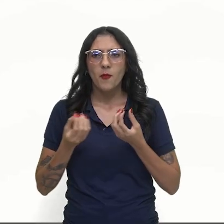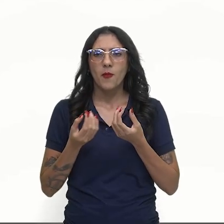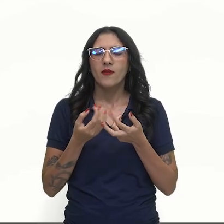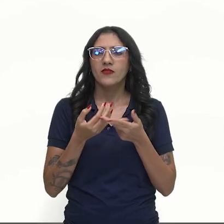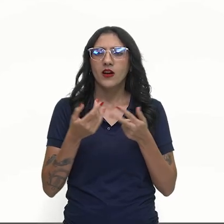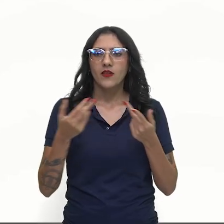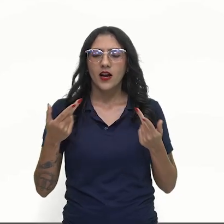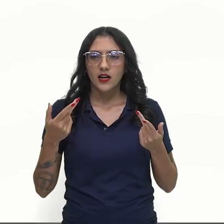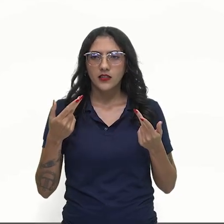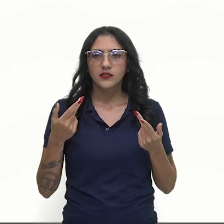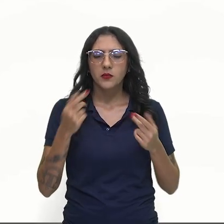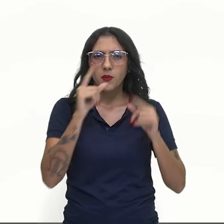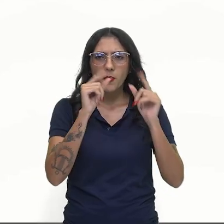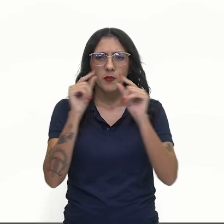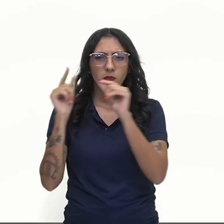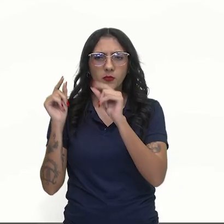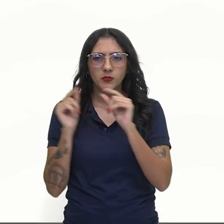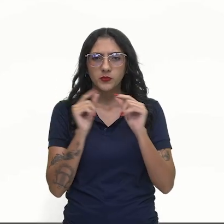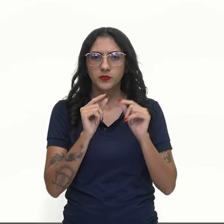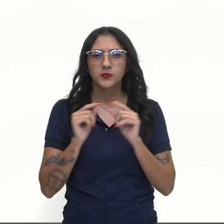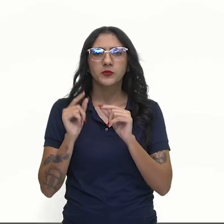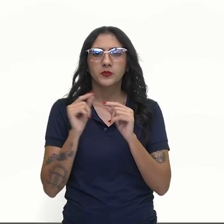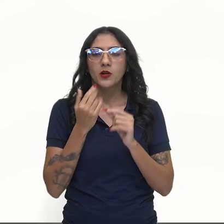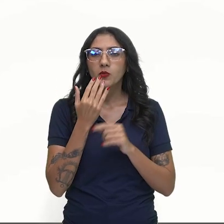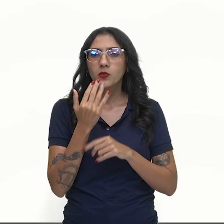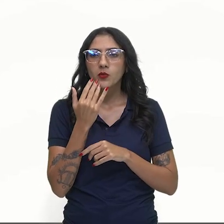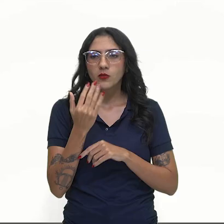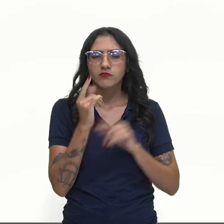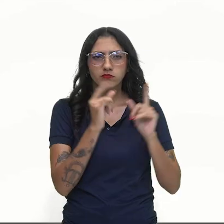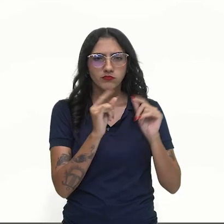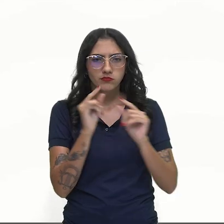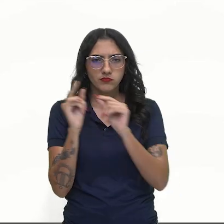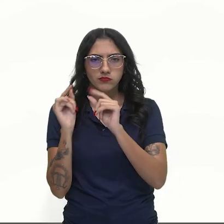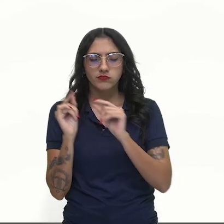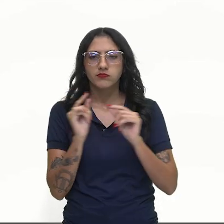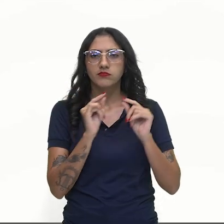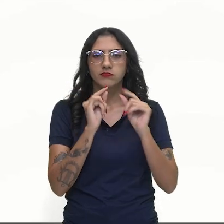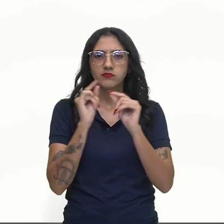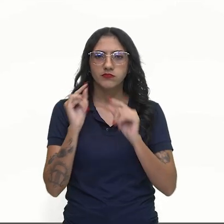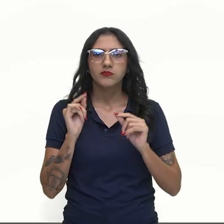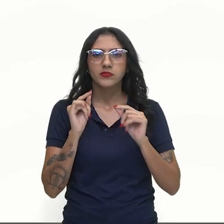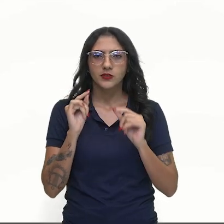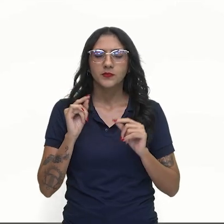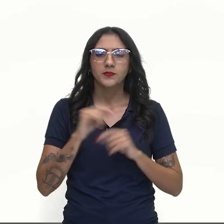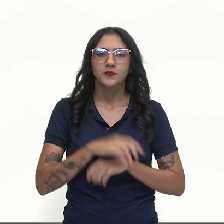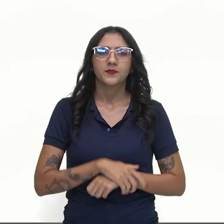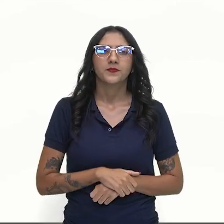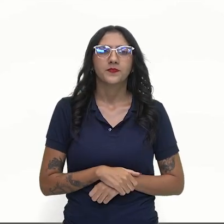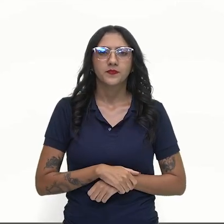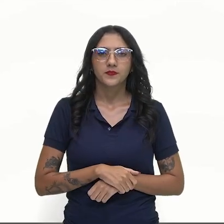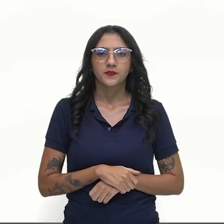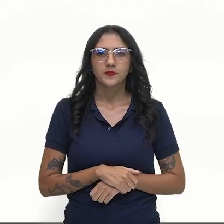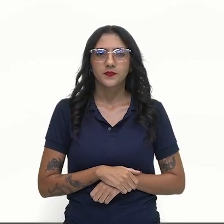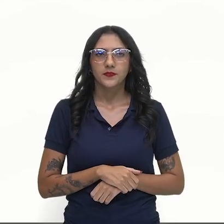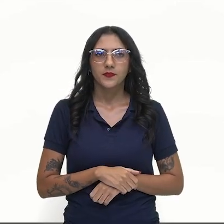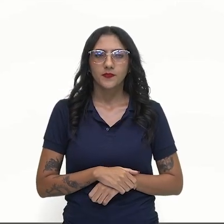circuito em série. E este exemplo é o pisca-pisca, antigo de Natal. Por quê?